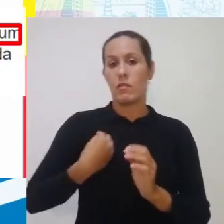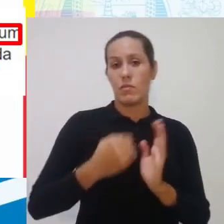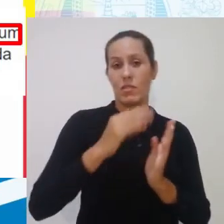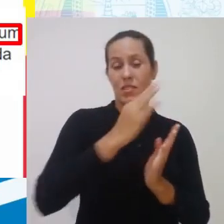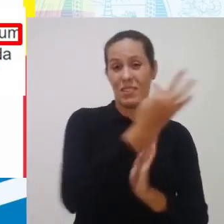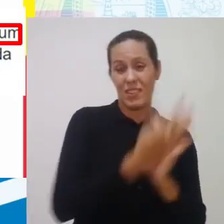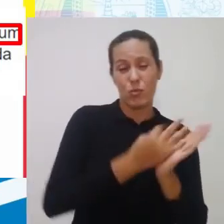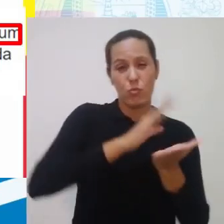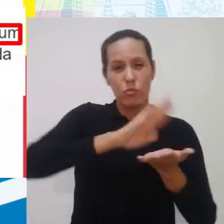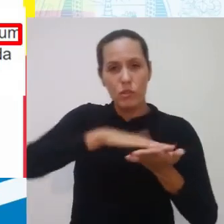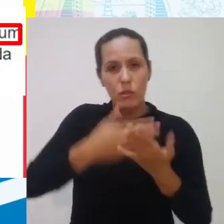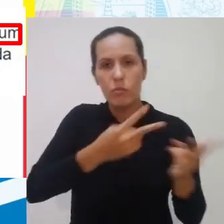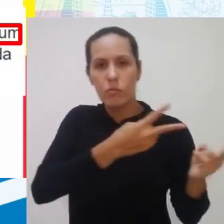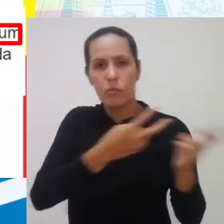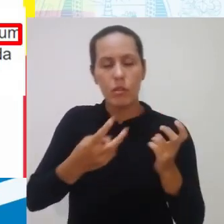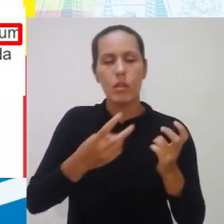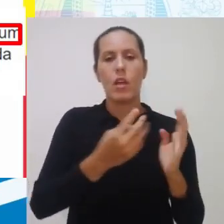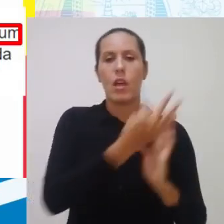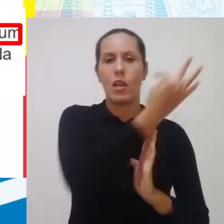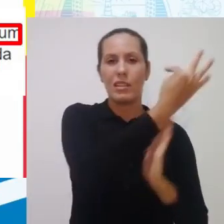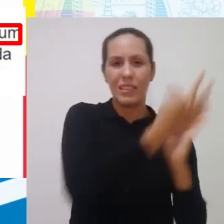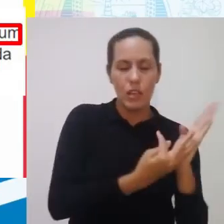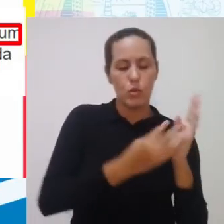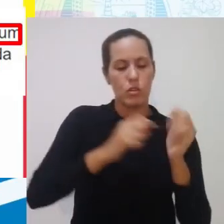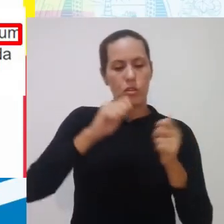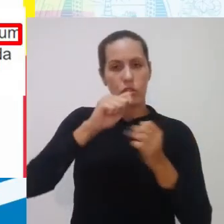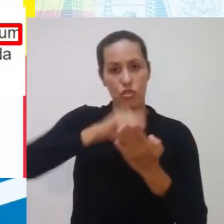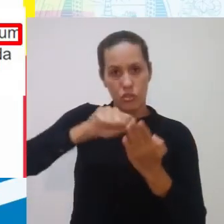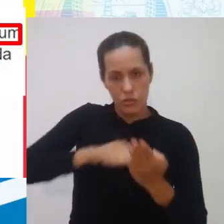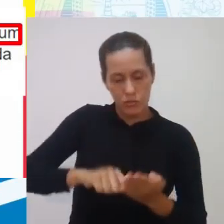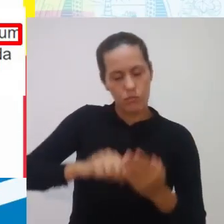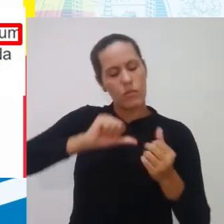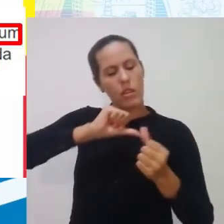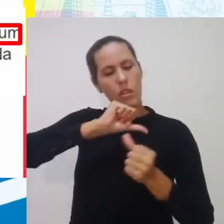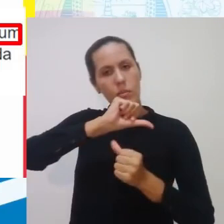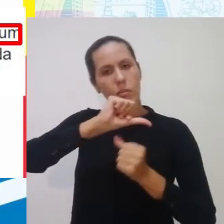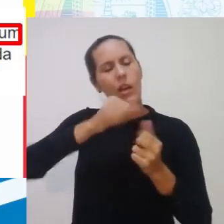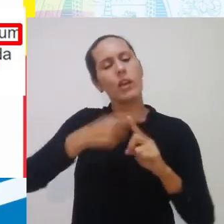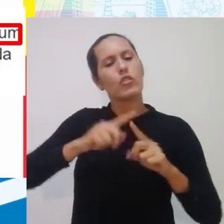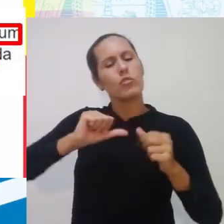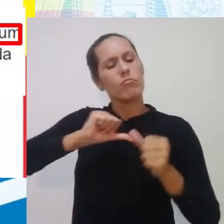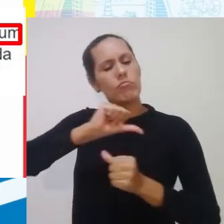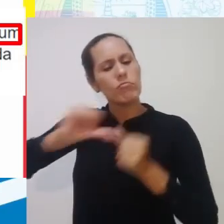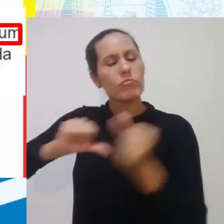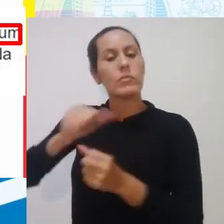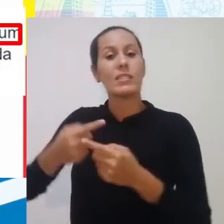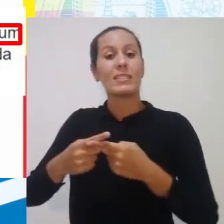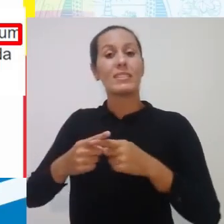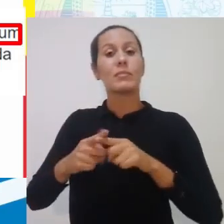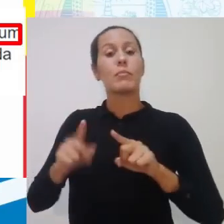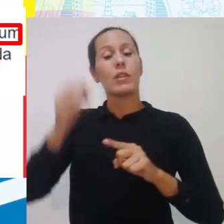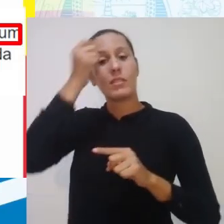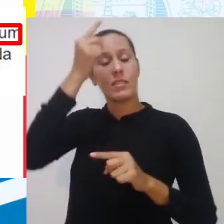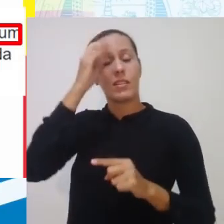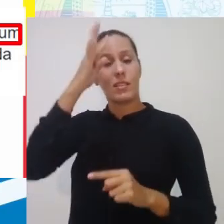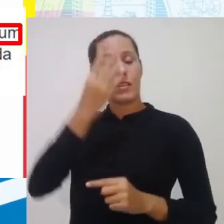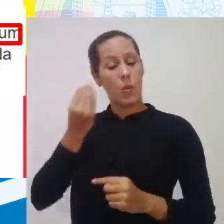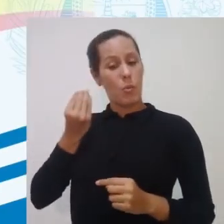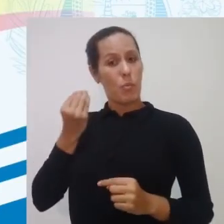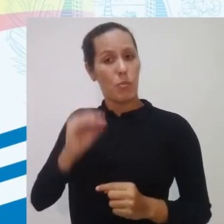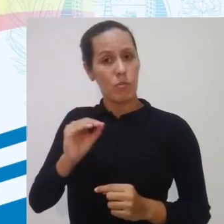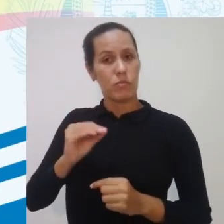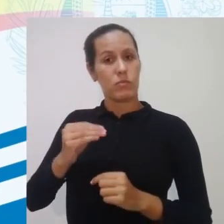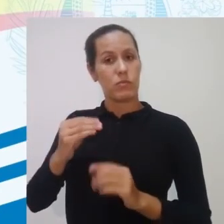que consiste em reformular um texto trocando as palavras e expressões originais, mas mantendo a ideia